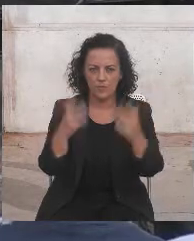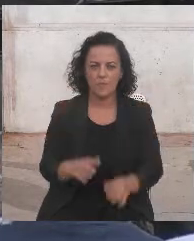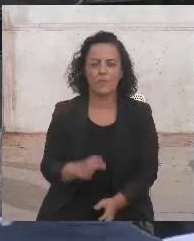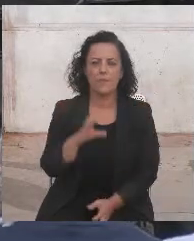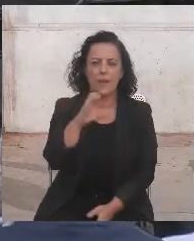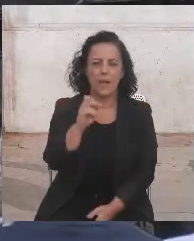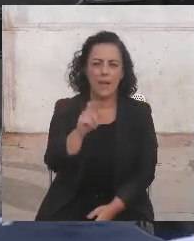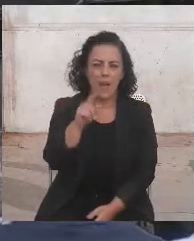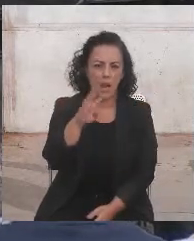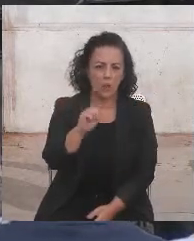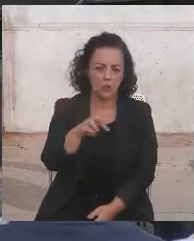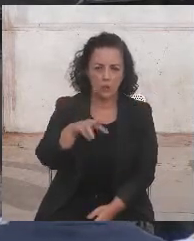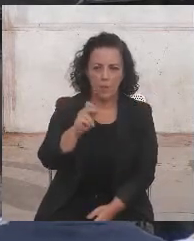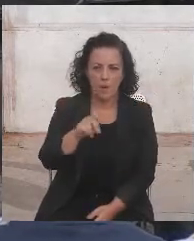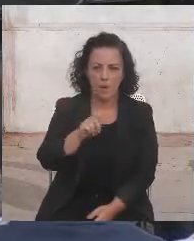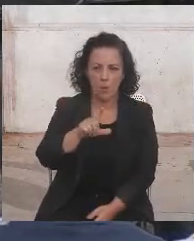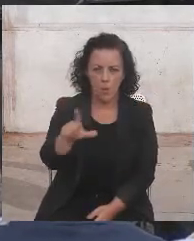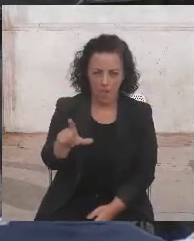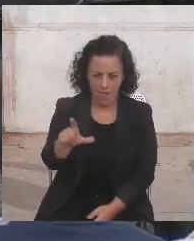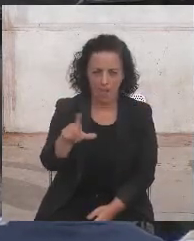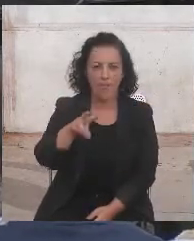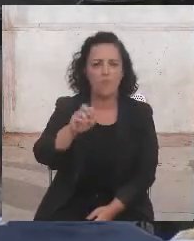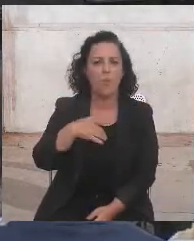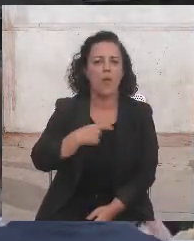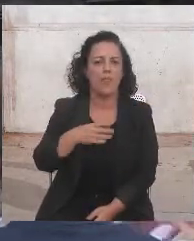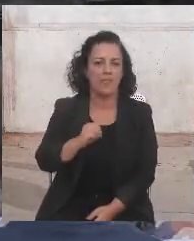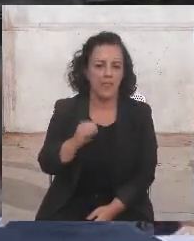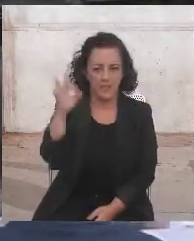Carlos Manuel Félix Moedas,